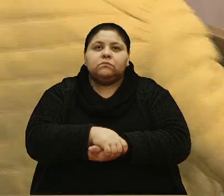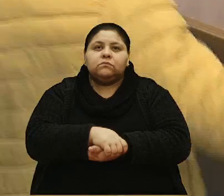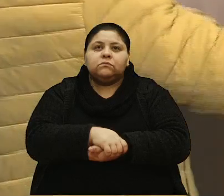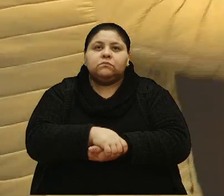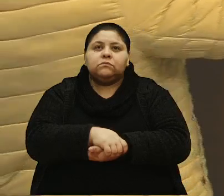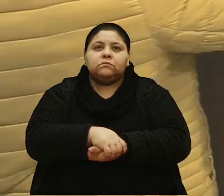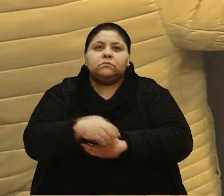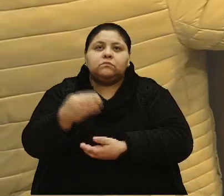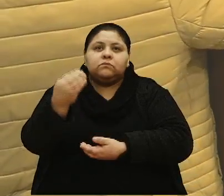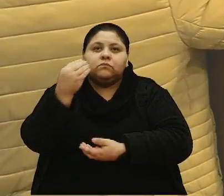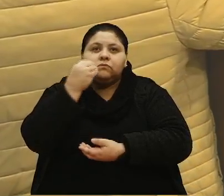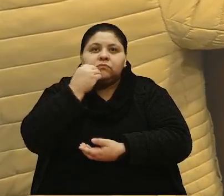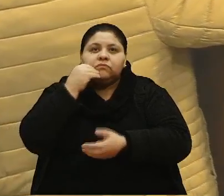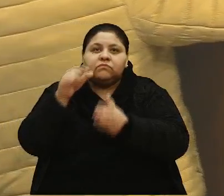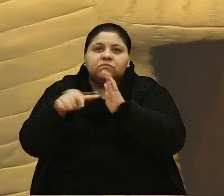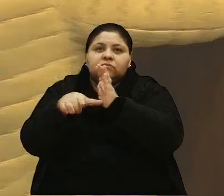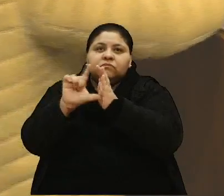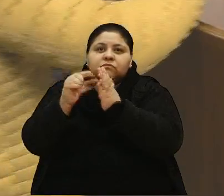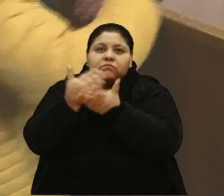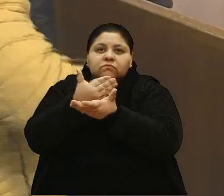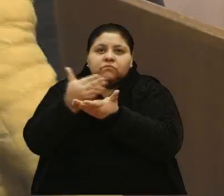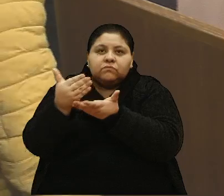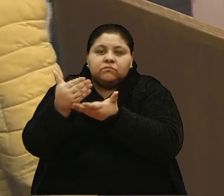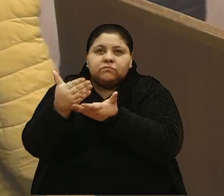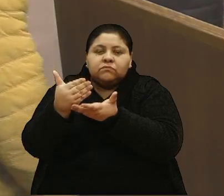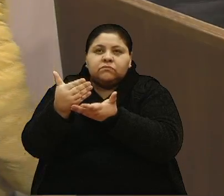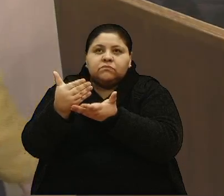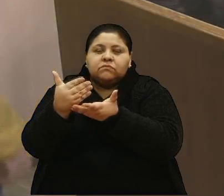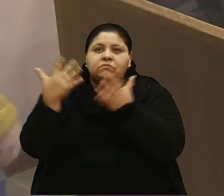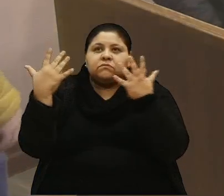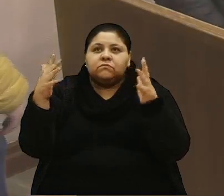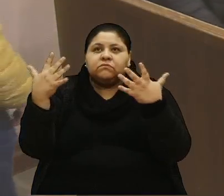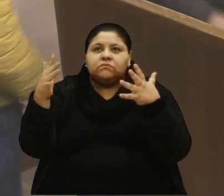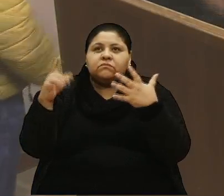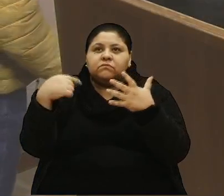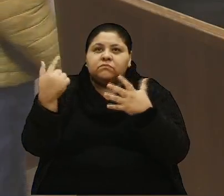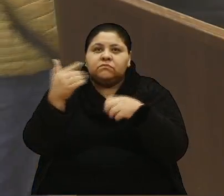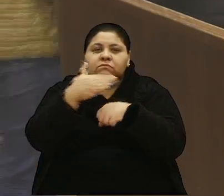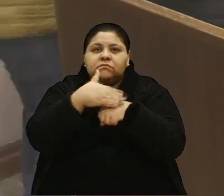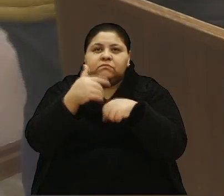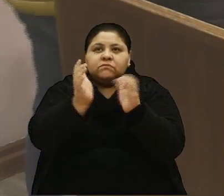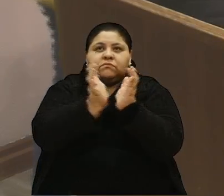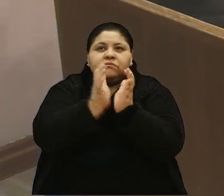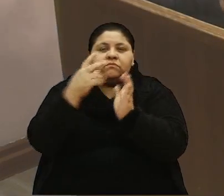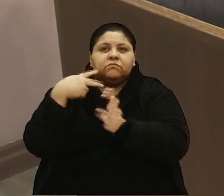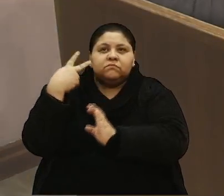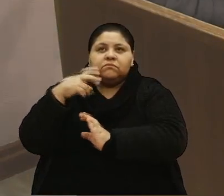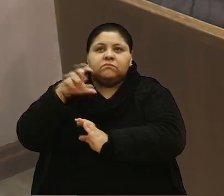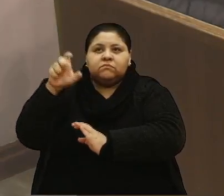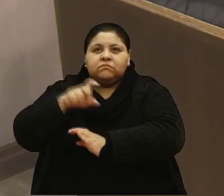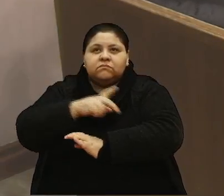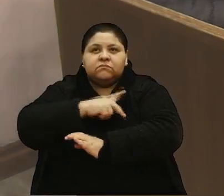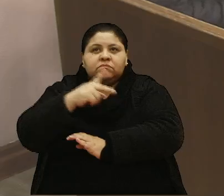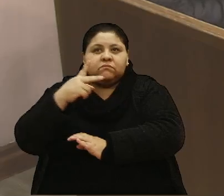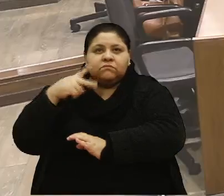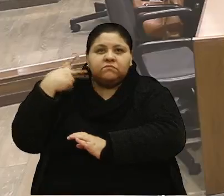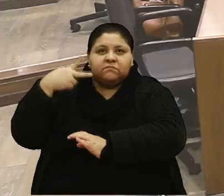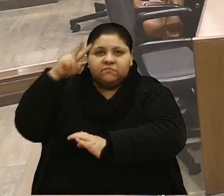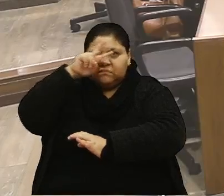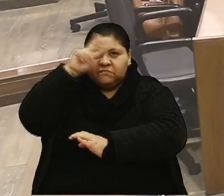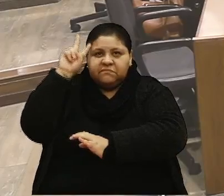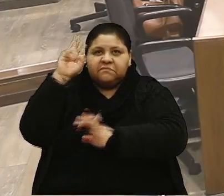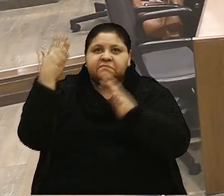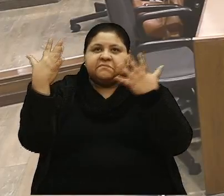E, claro, antes de começar, uma salva de palmas para o nosso querido colega vereador e ex-presidente Velocino Ex,